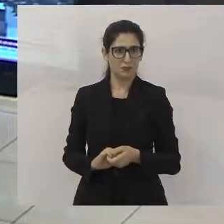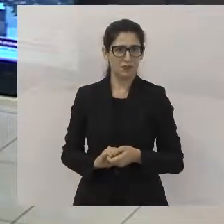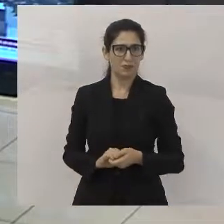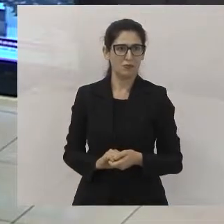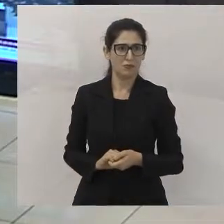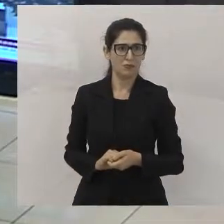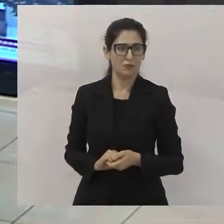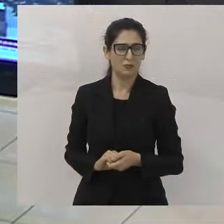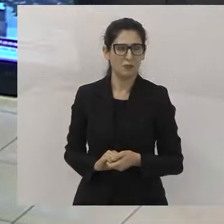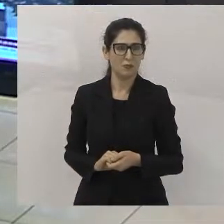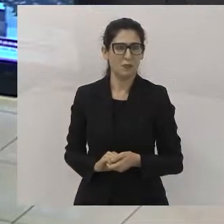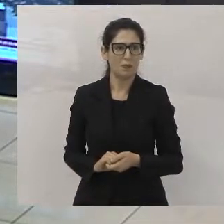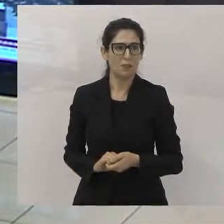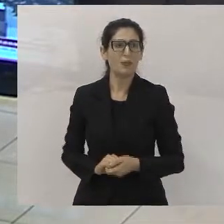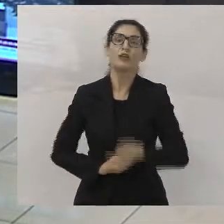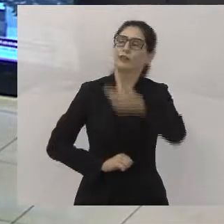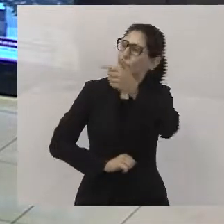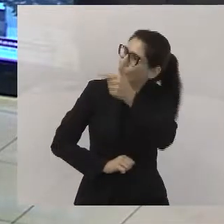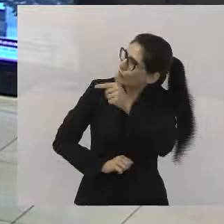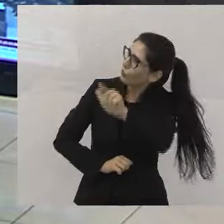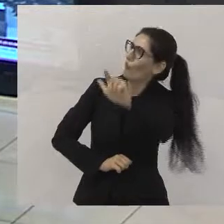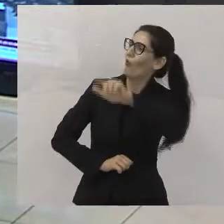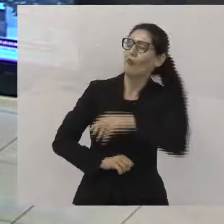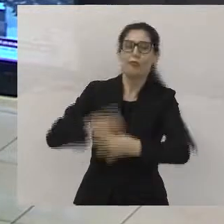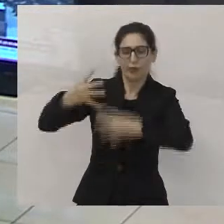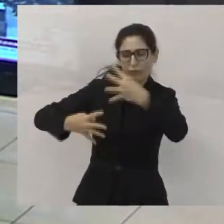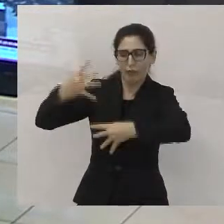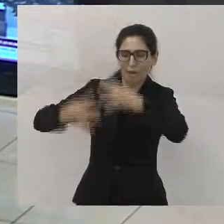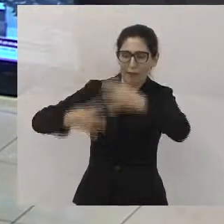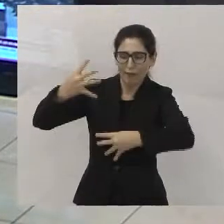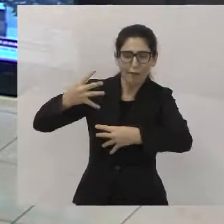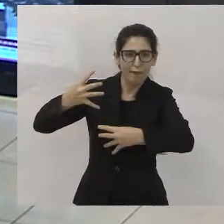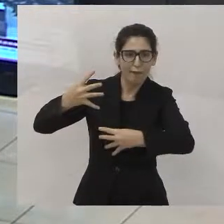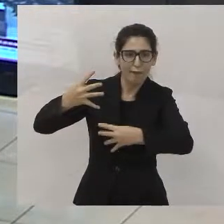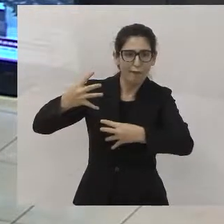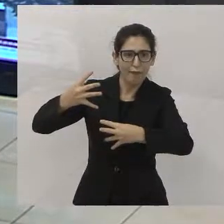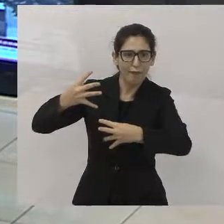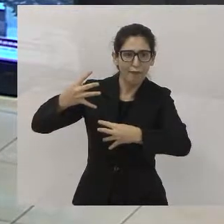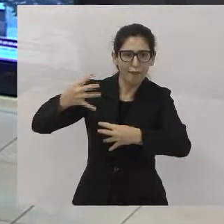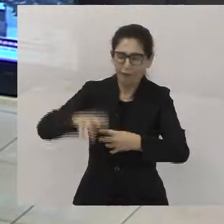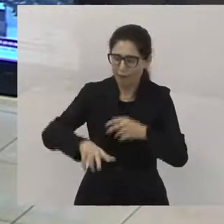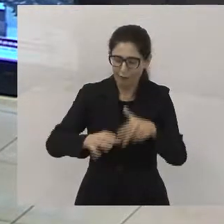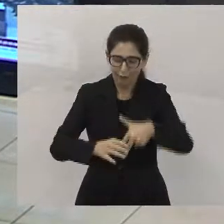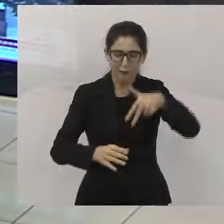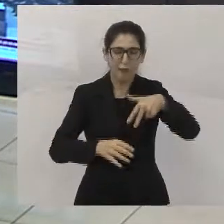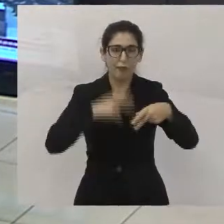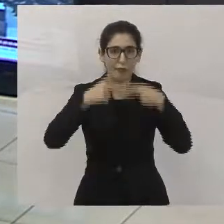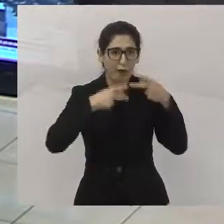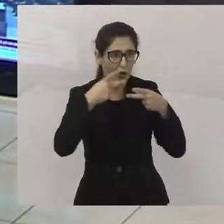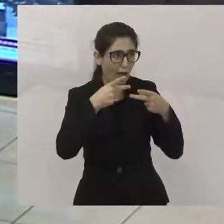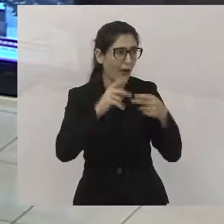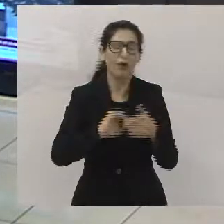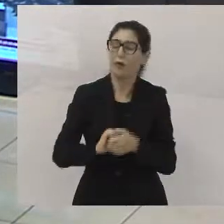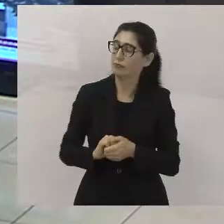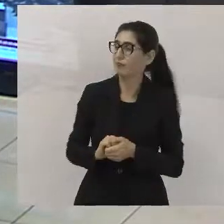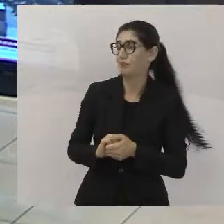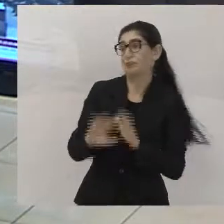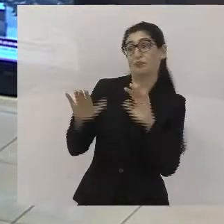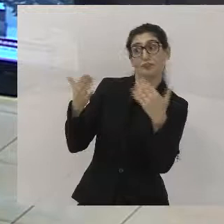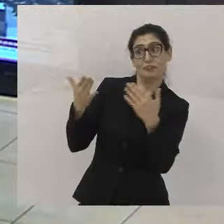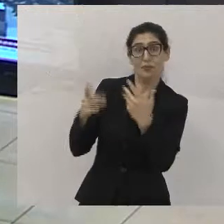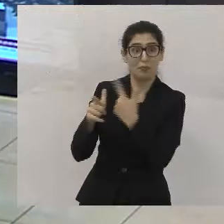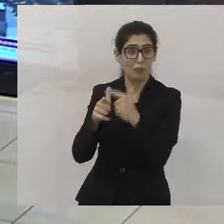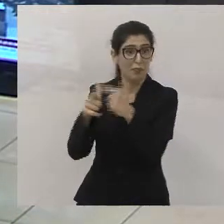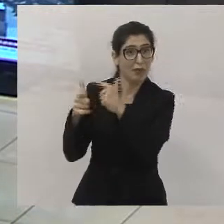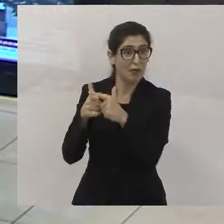você interrompeu a fala dele o zé roberto por gentileza se for o caso por exemplo sugiro que nessa situação o que